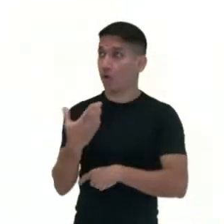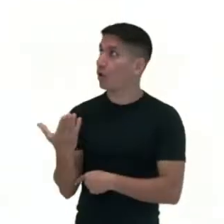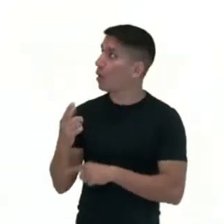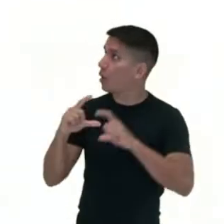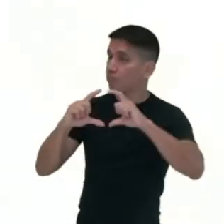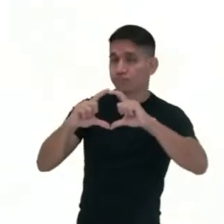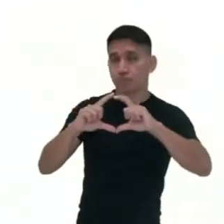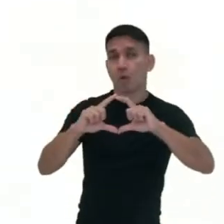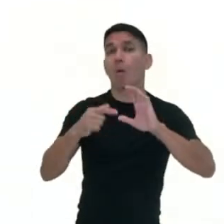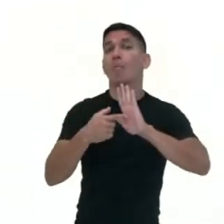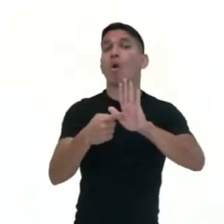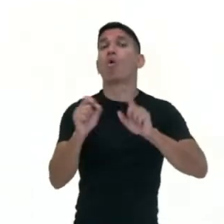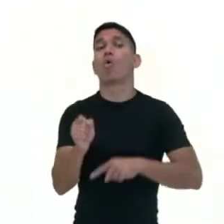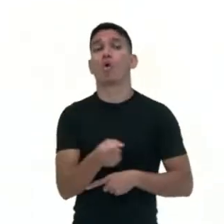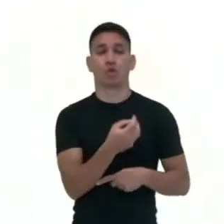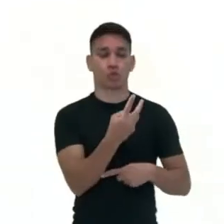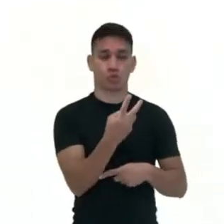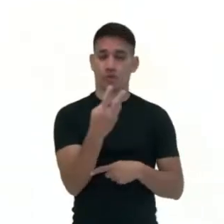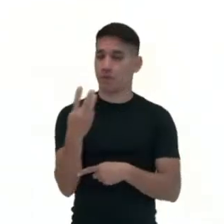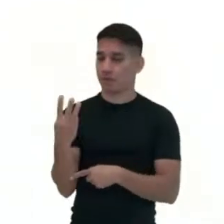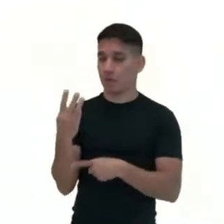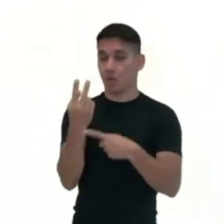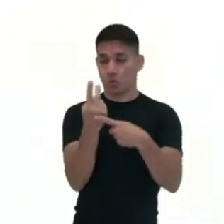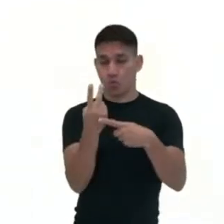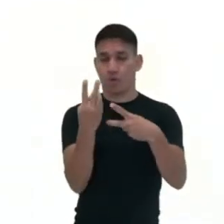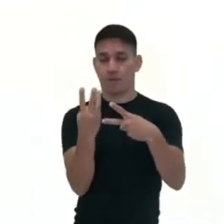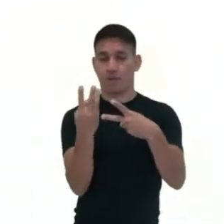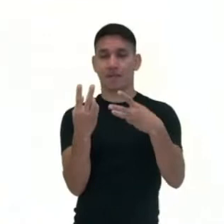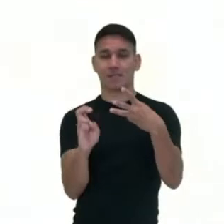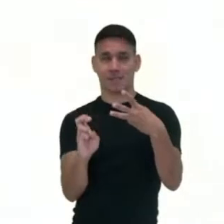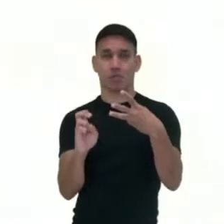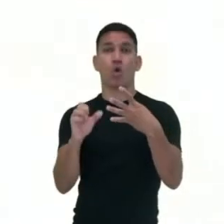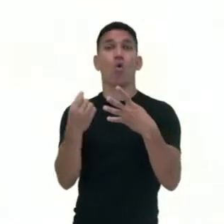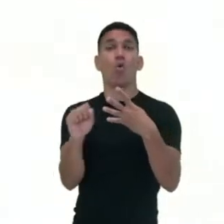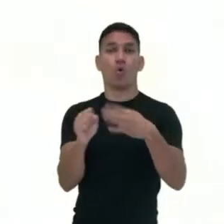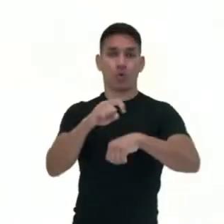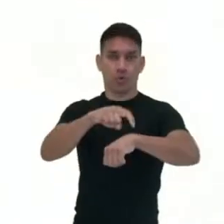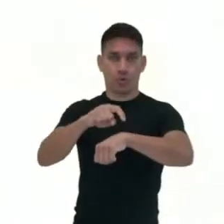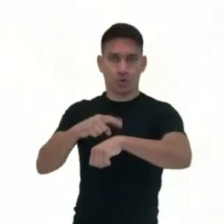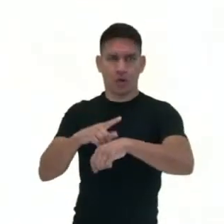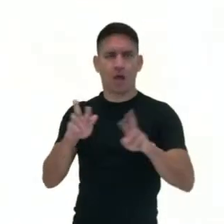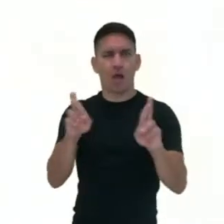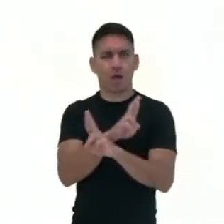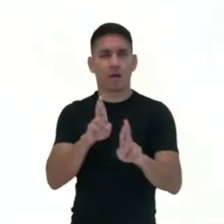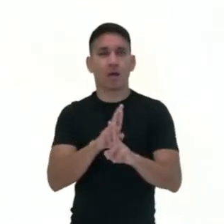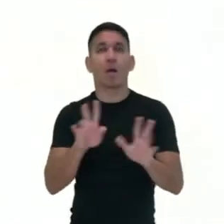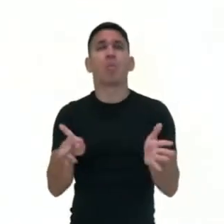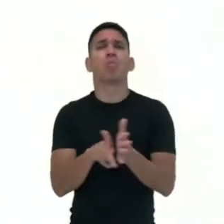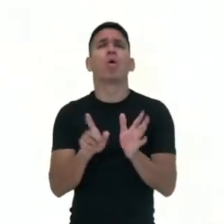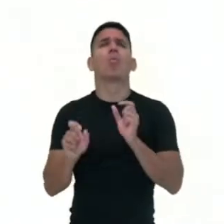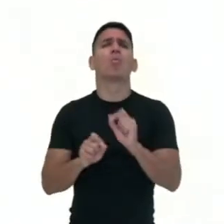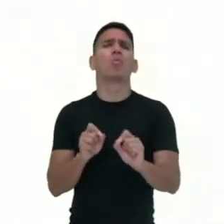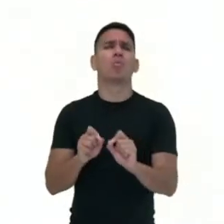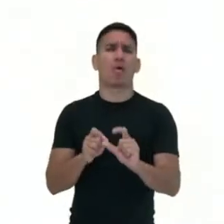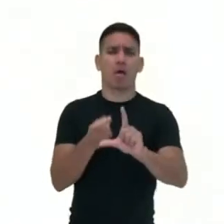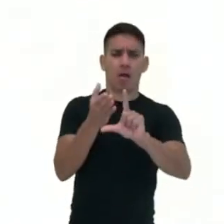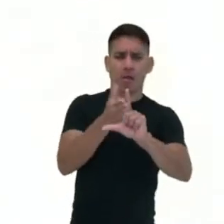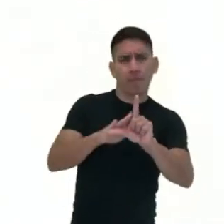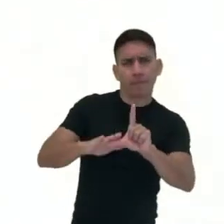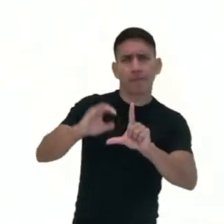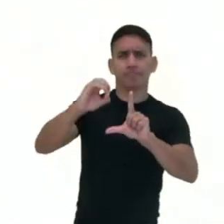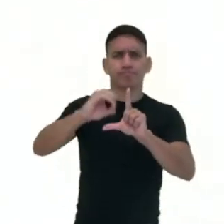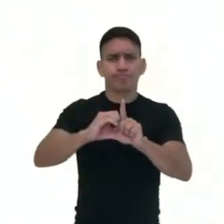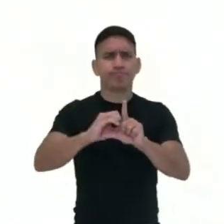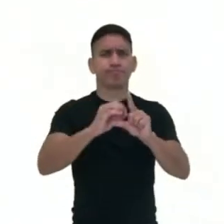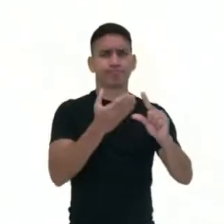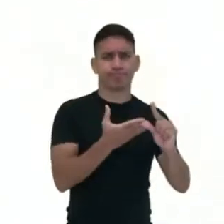indicando ali, né? 2, 3, 5 e 8 horas. Nós vamos classificar esses ângulos em relação ao agudo, reto, obtuso, tá bom? E vamos verificar